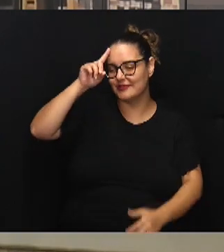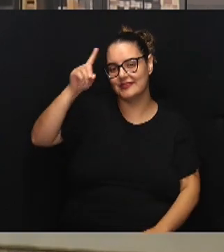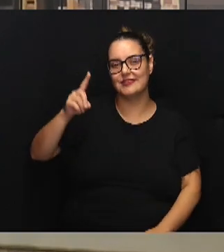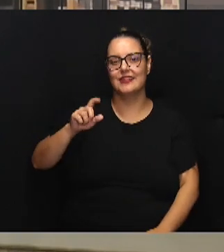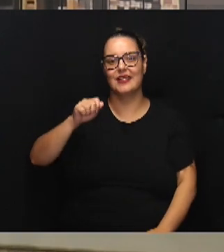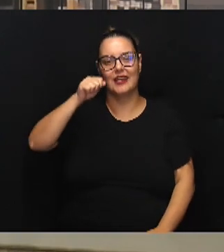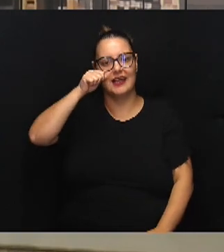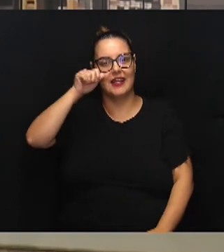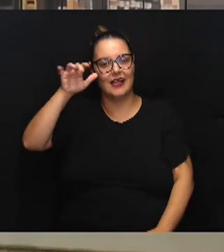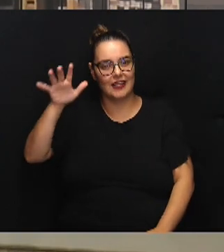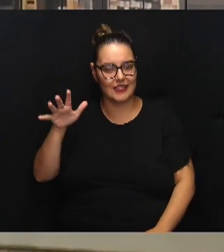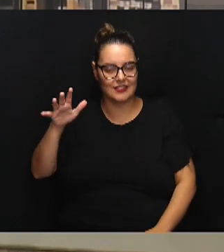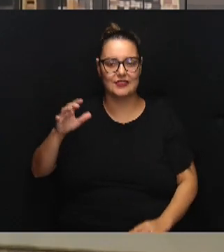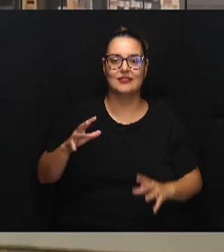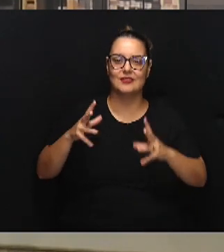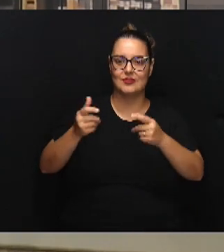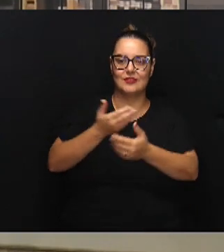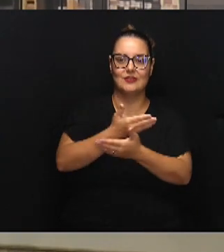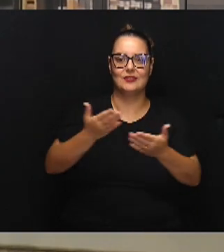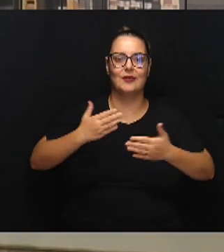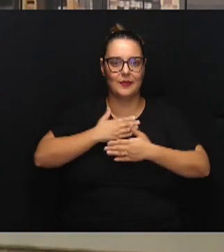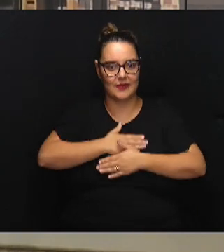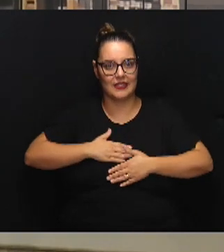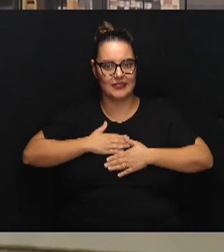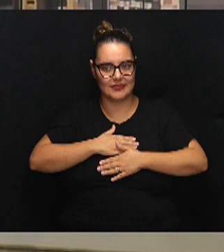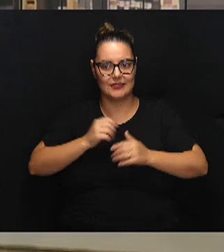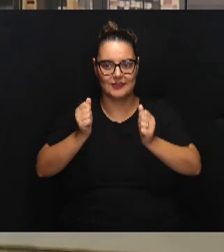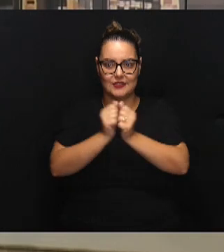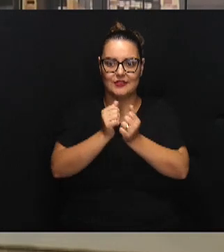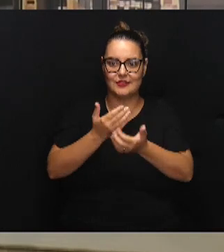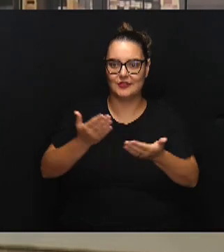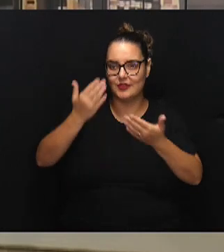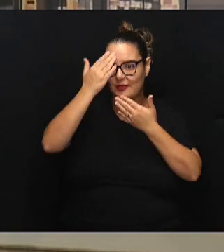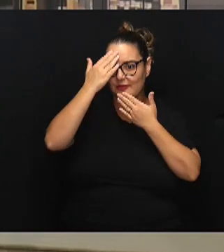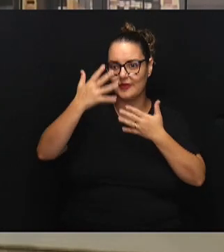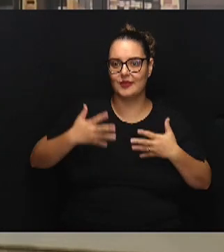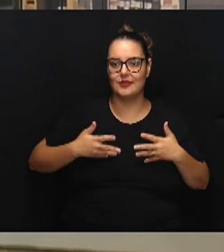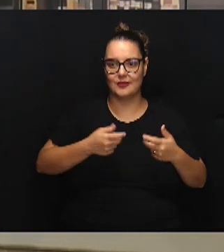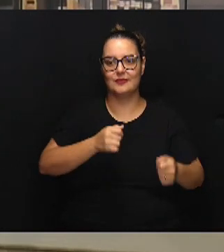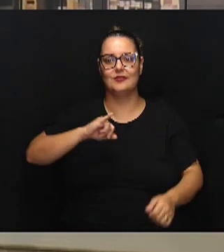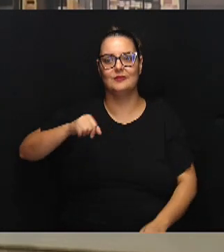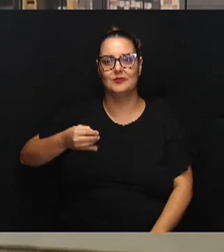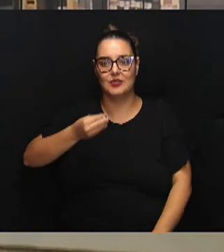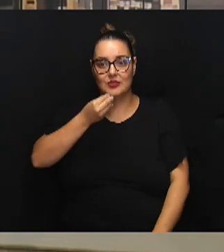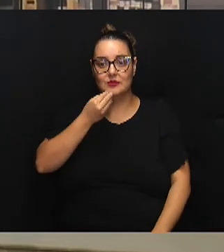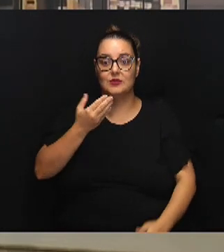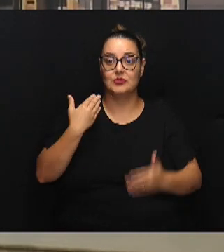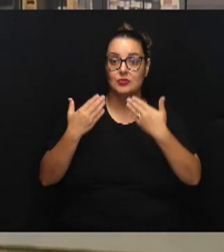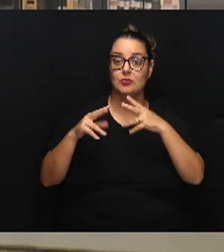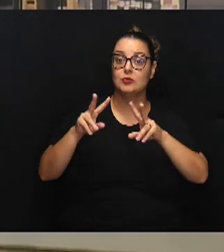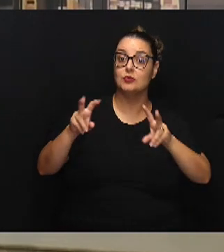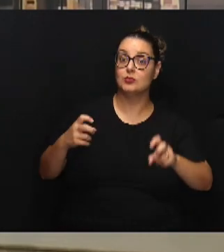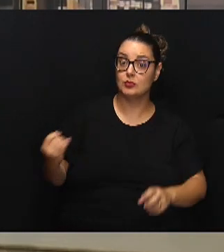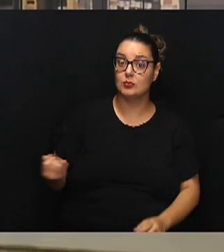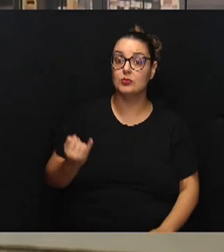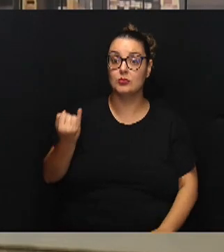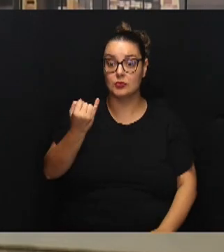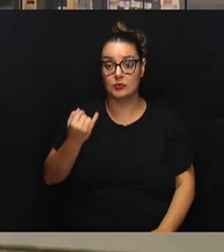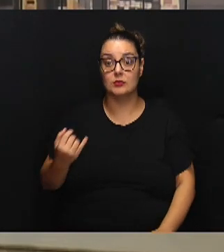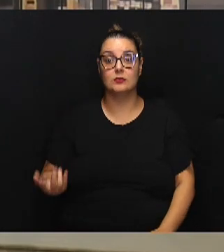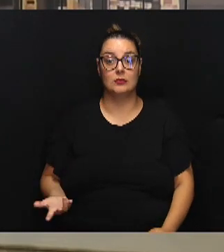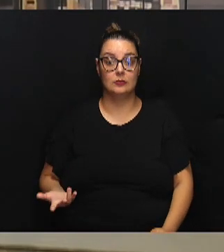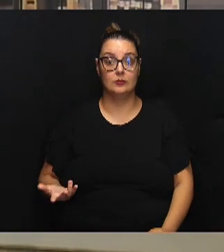equipe. É um prazer estar aqui com vocês, né? Obrigado pelo convite, pela oportunidade de falar de um tema tão relevante e essencial,